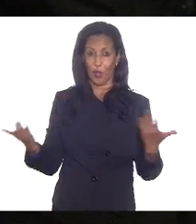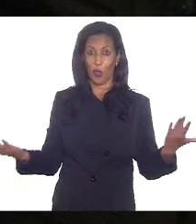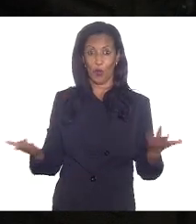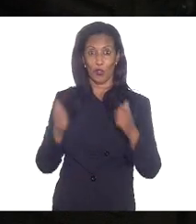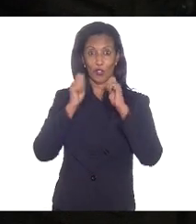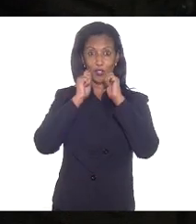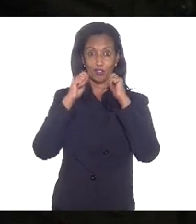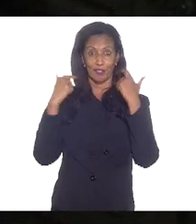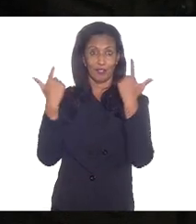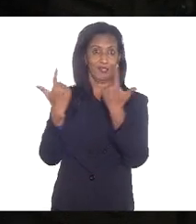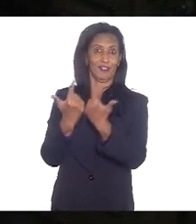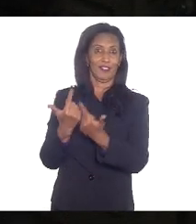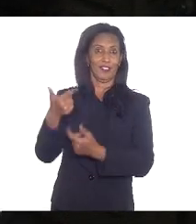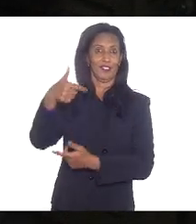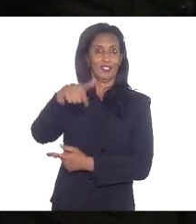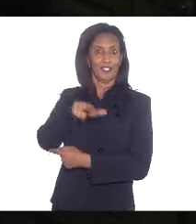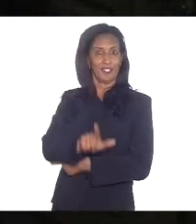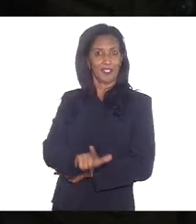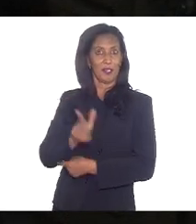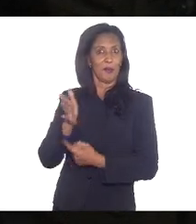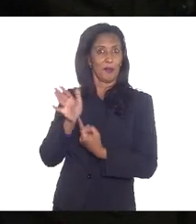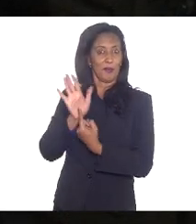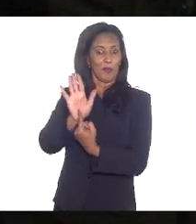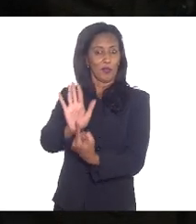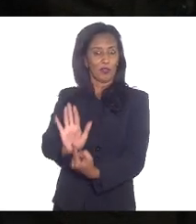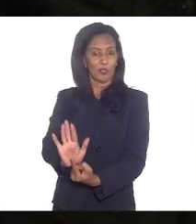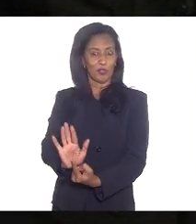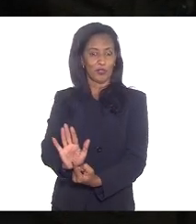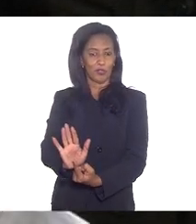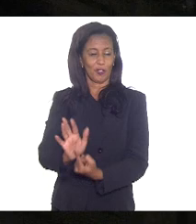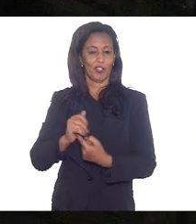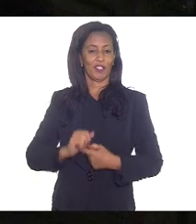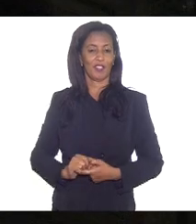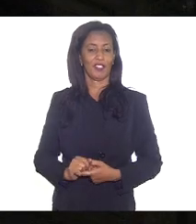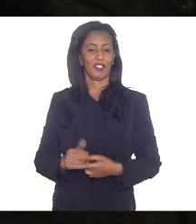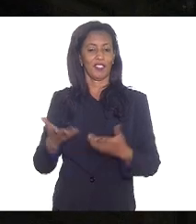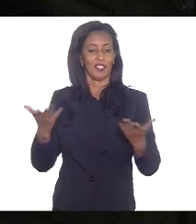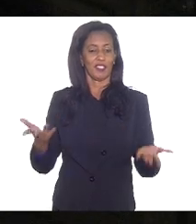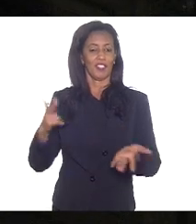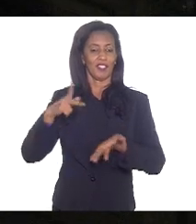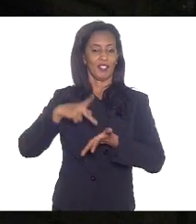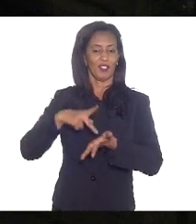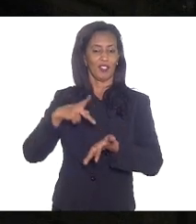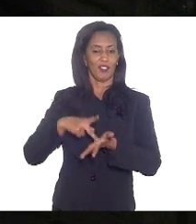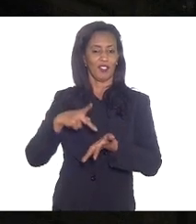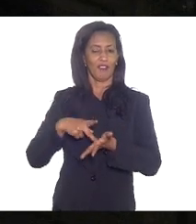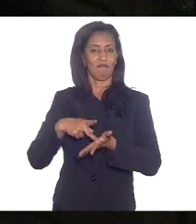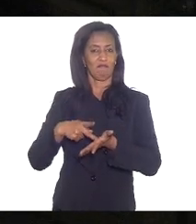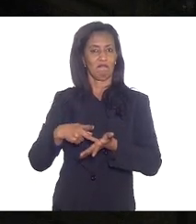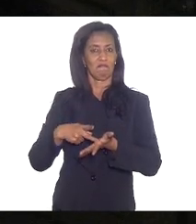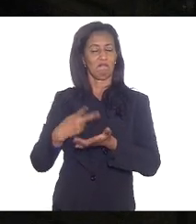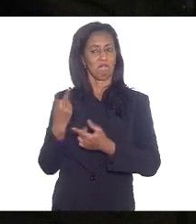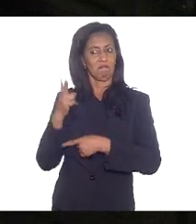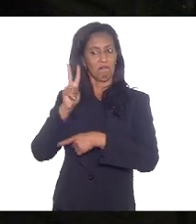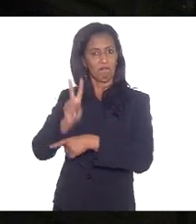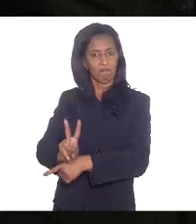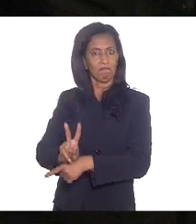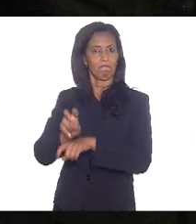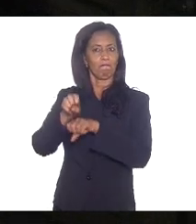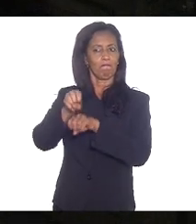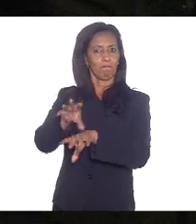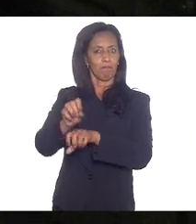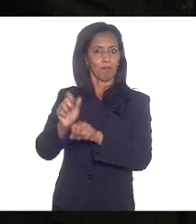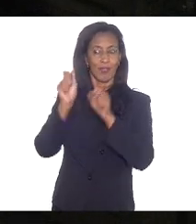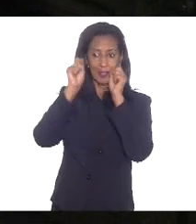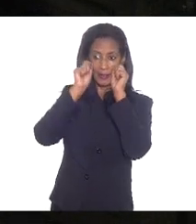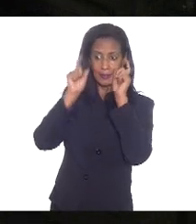uma vez, deu uma demonstração aqui de que realmente defende a educação, está atento a